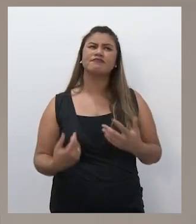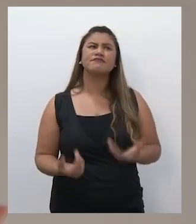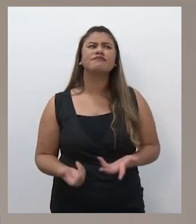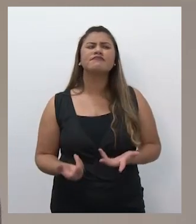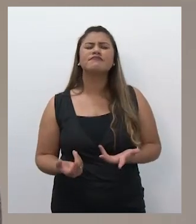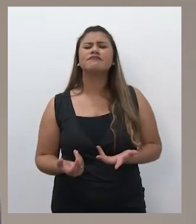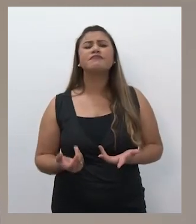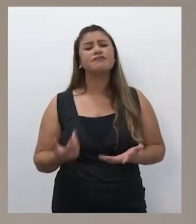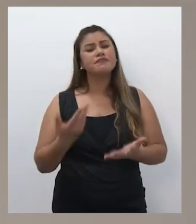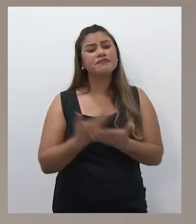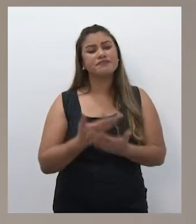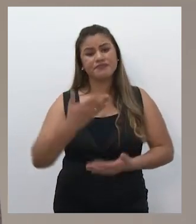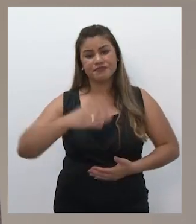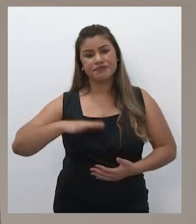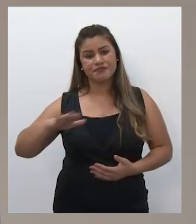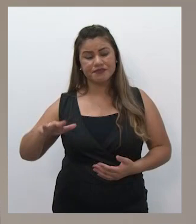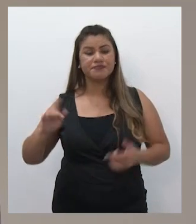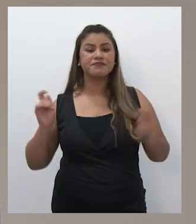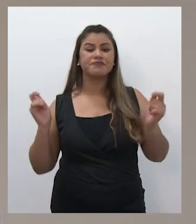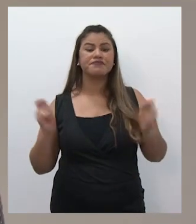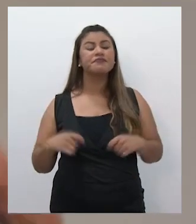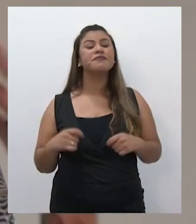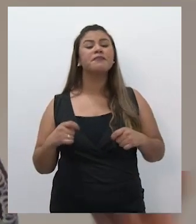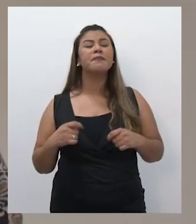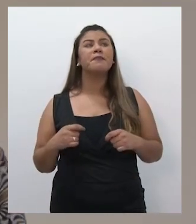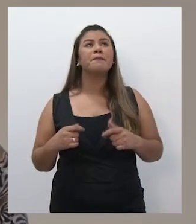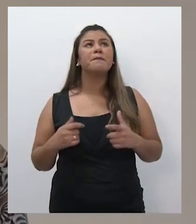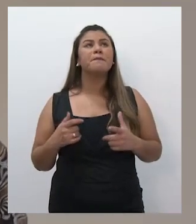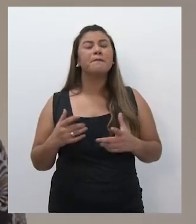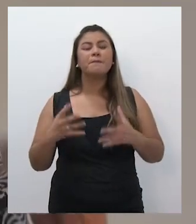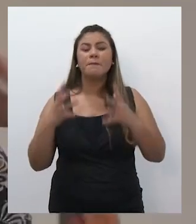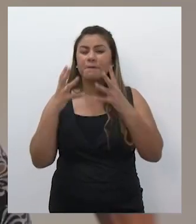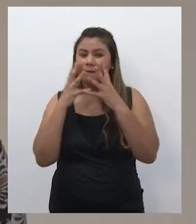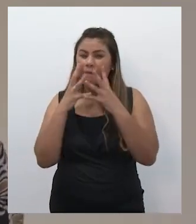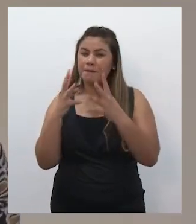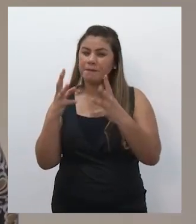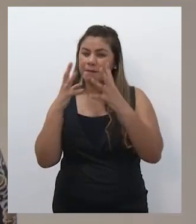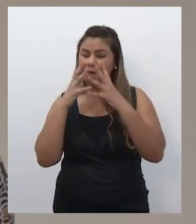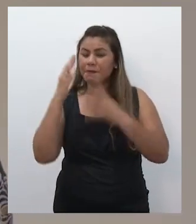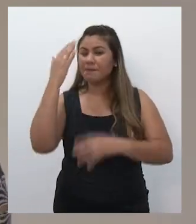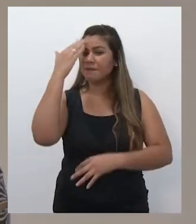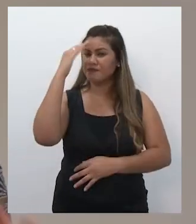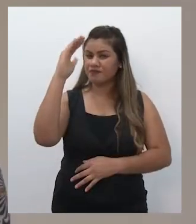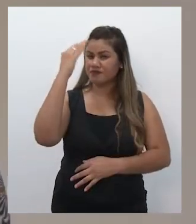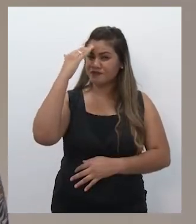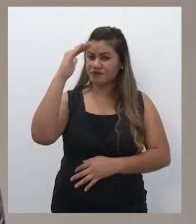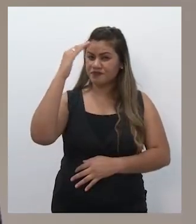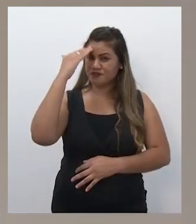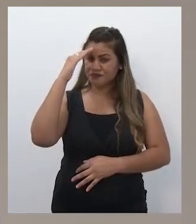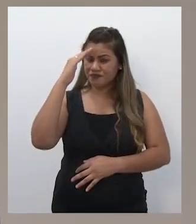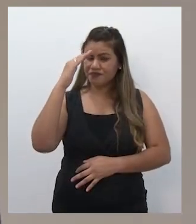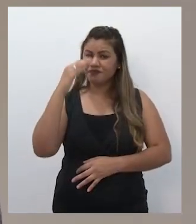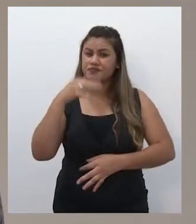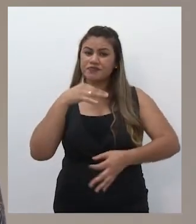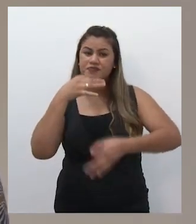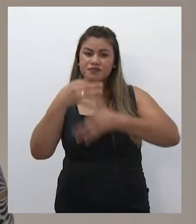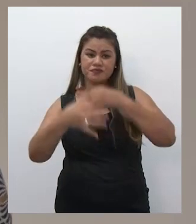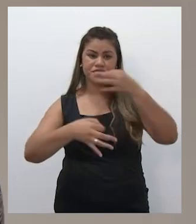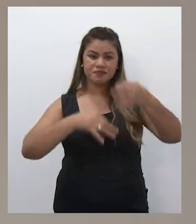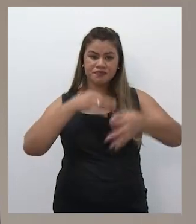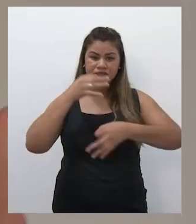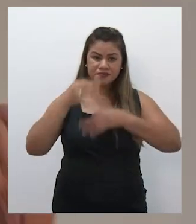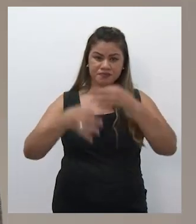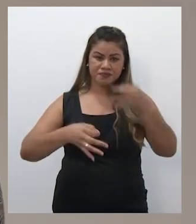esses estudantes sejam capazes de escutar, compreender o que o outro diz, argumentar em